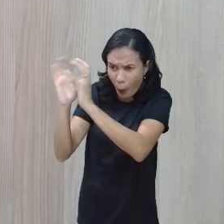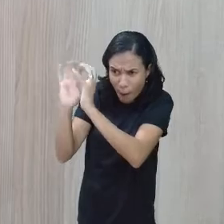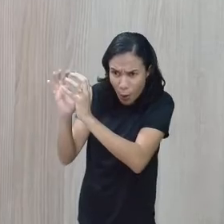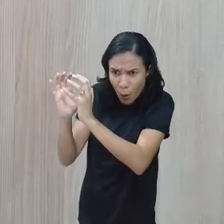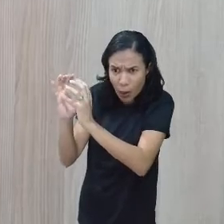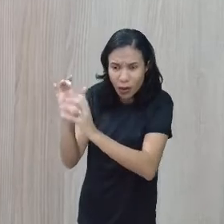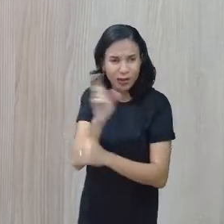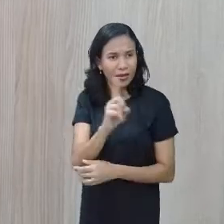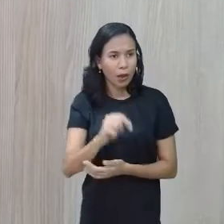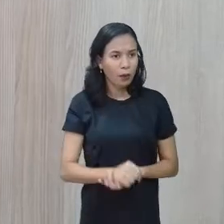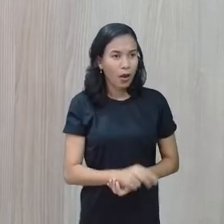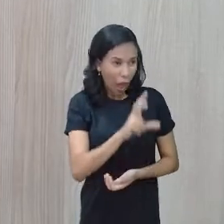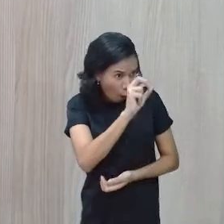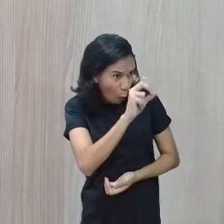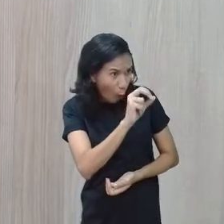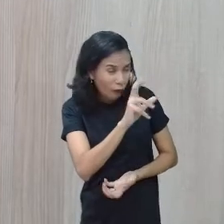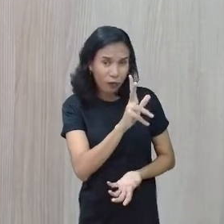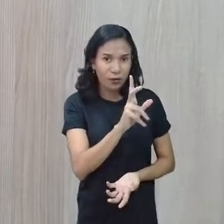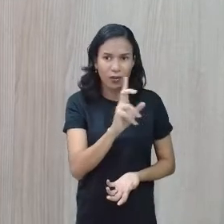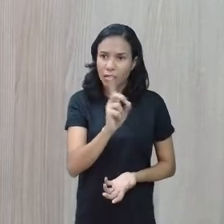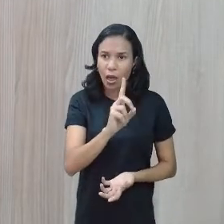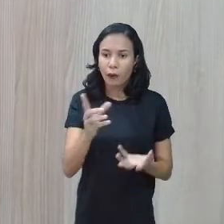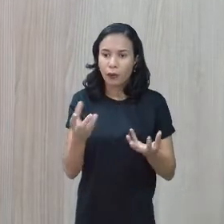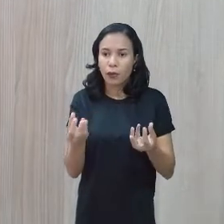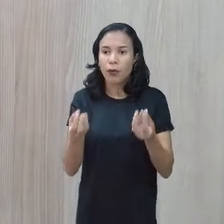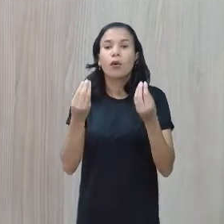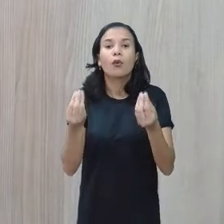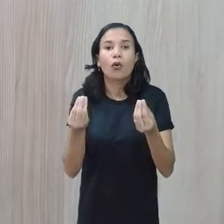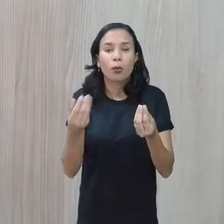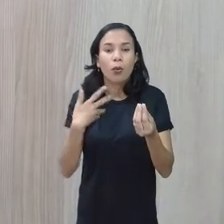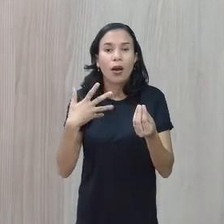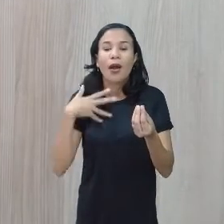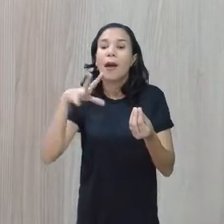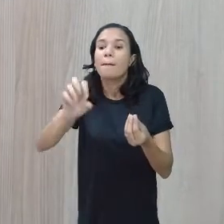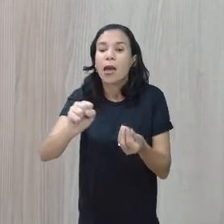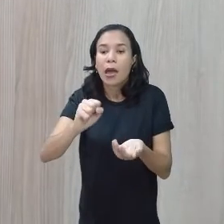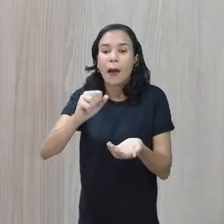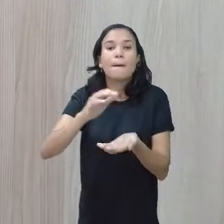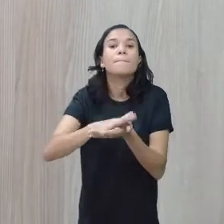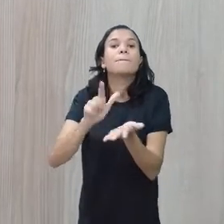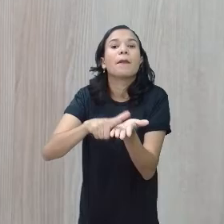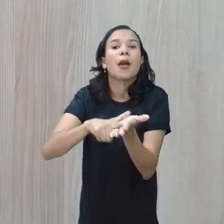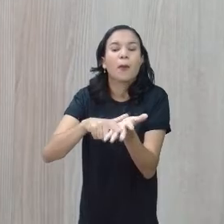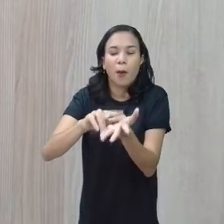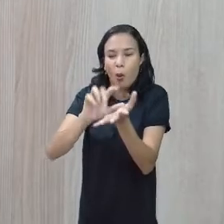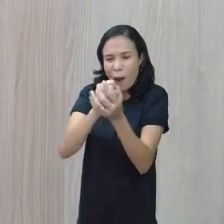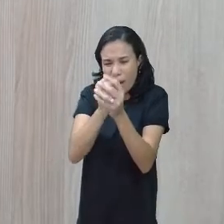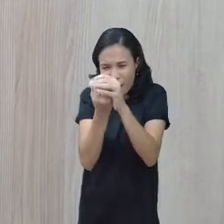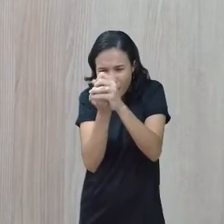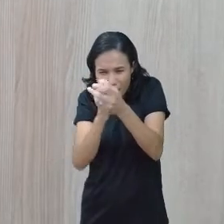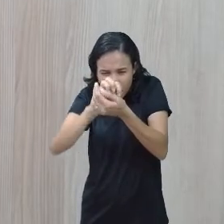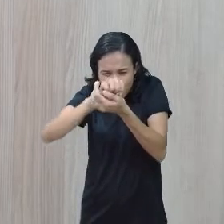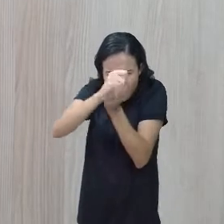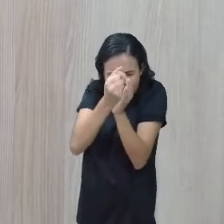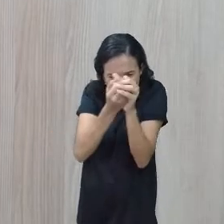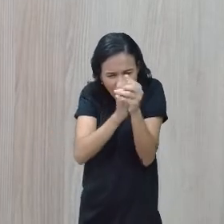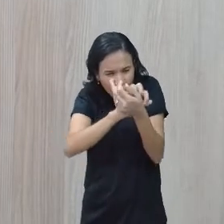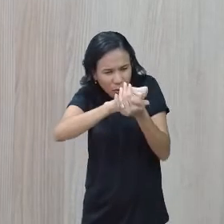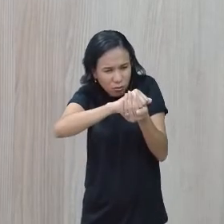Não. É um ovo? Não, João, isso é oval. O que é geóide? João, pega uma folha de papel, amassa ela toda, amassa. Ele